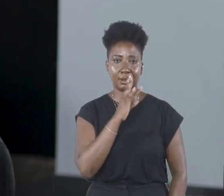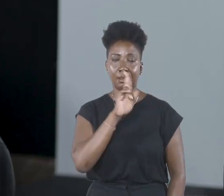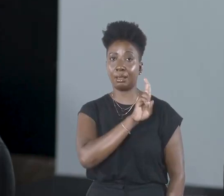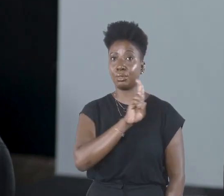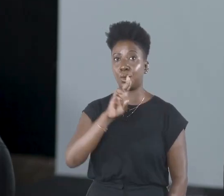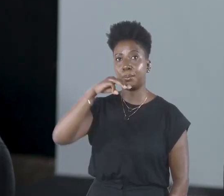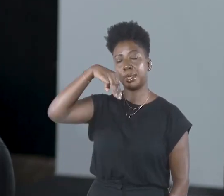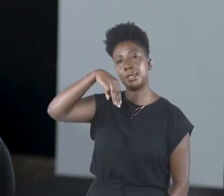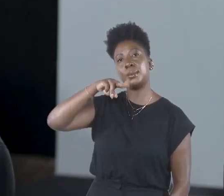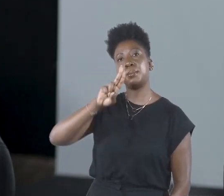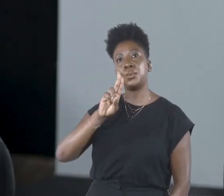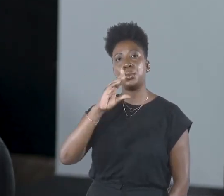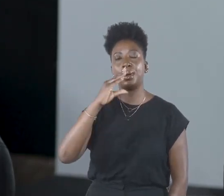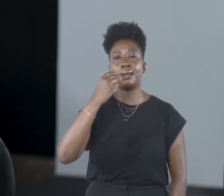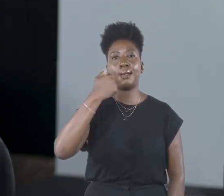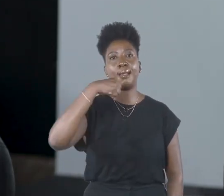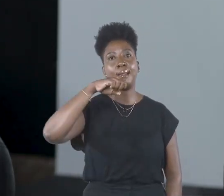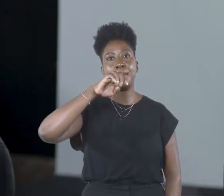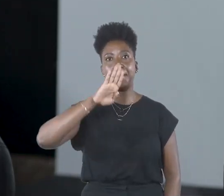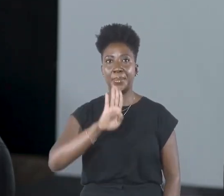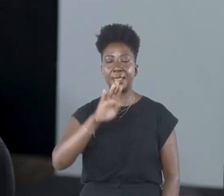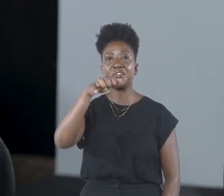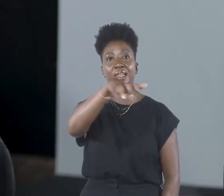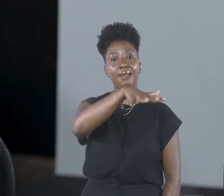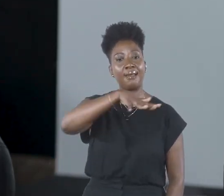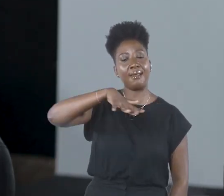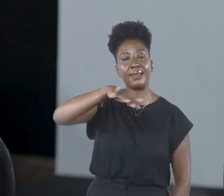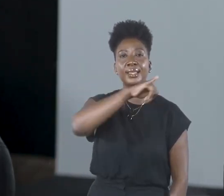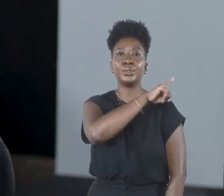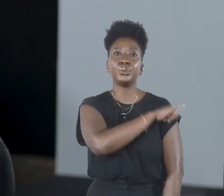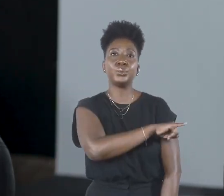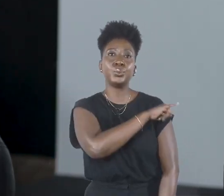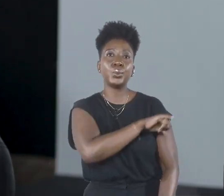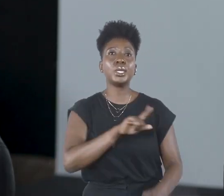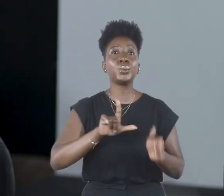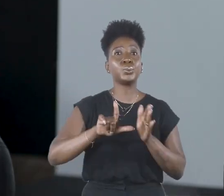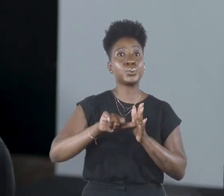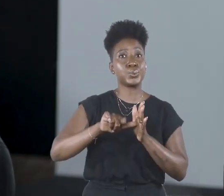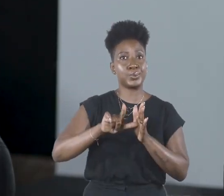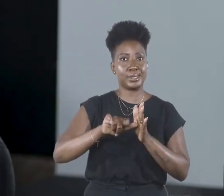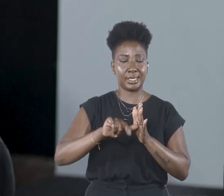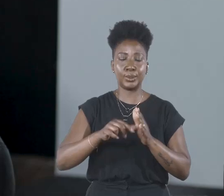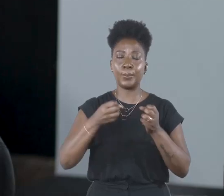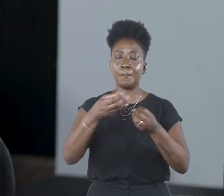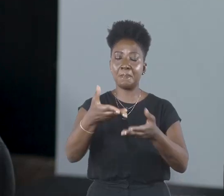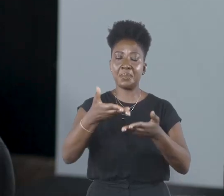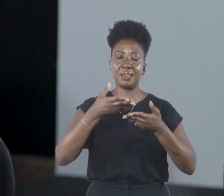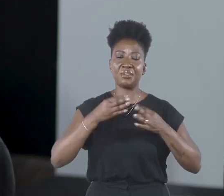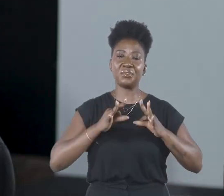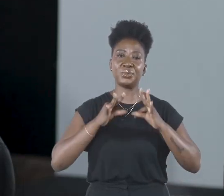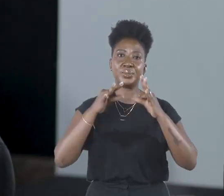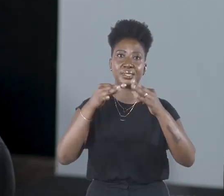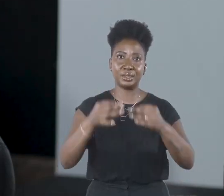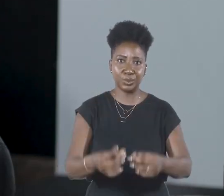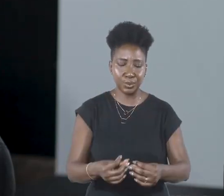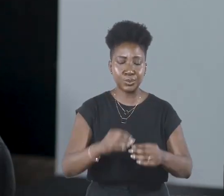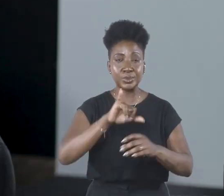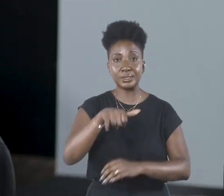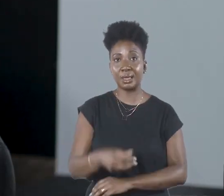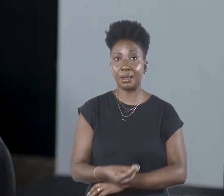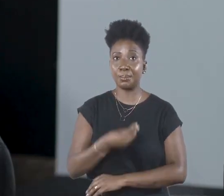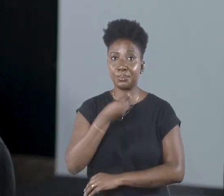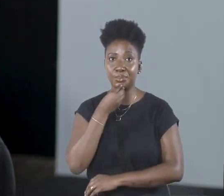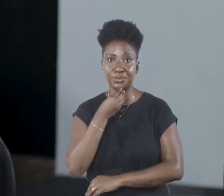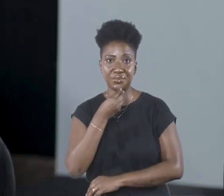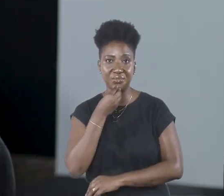o MUCAB, que fica aqui na região da Gamboa, no Rio de Janeiro, no centro da cidade. Sejam bem-vindos a